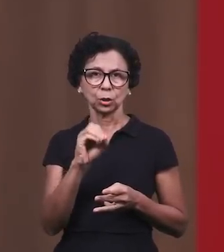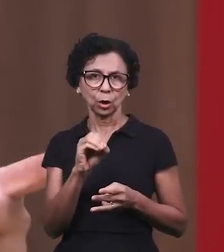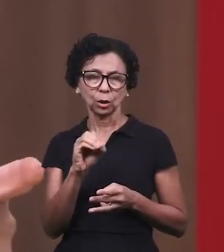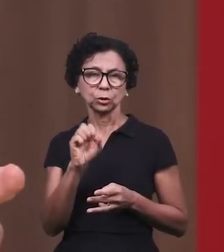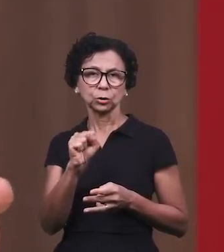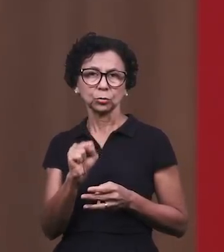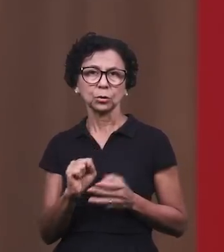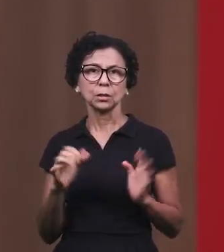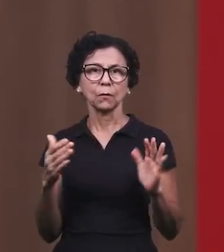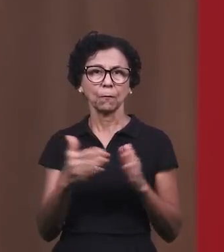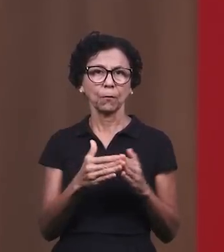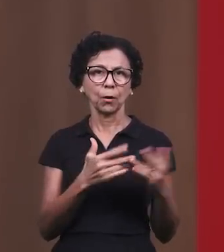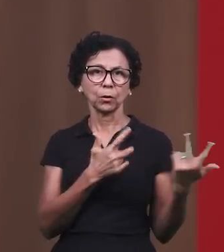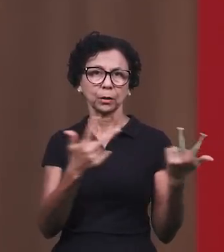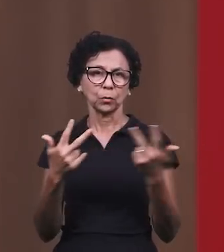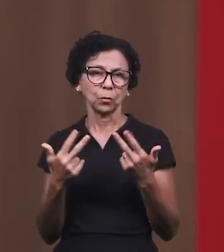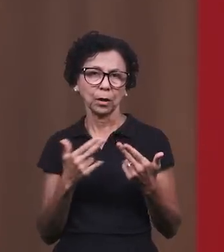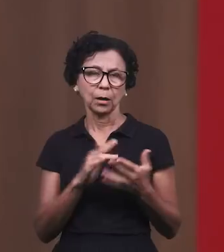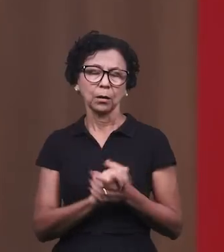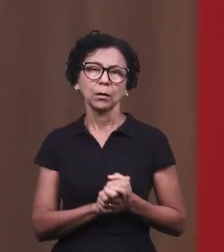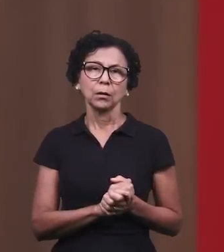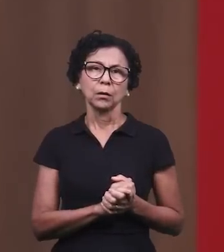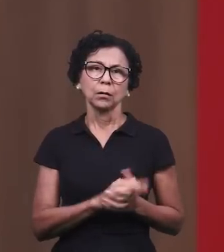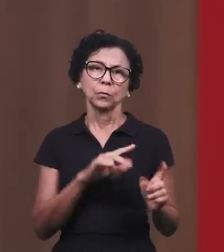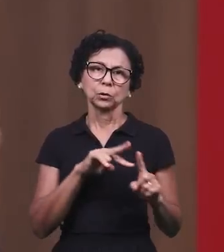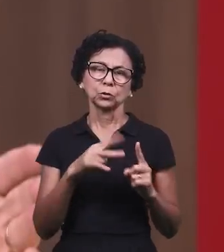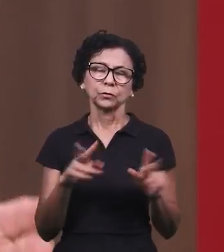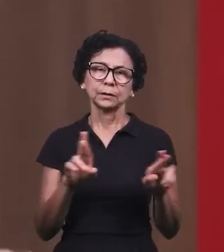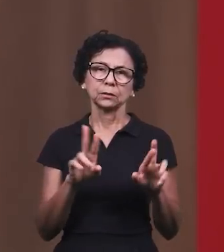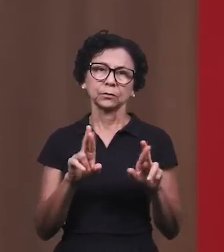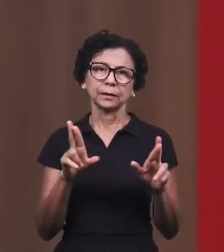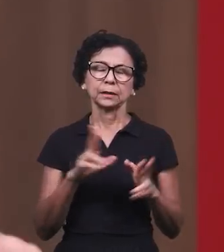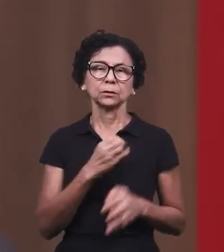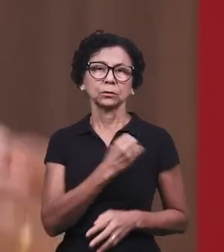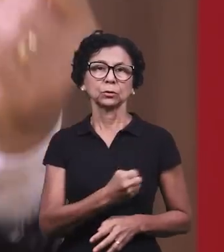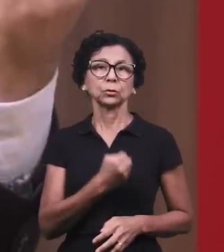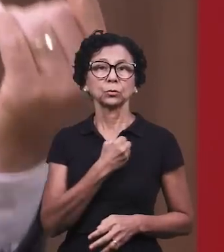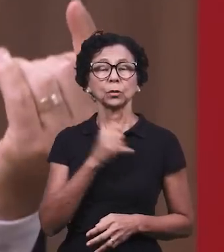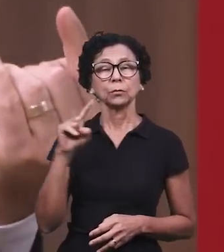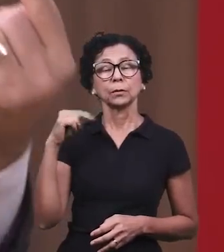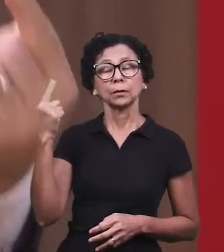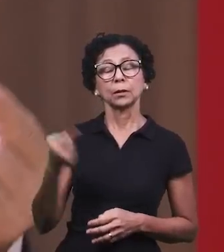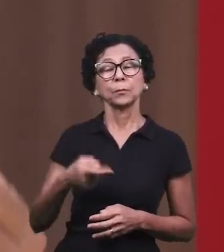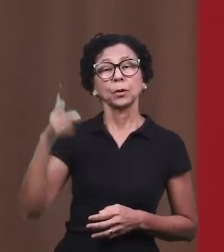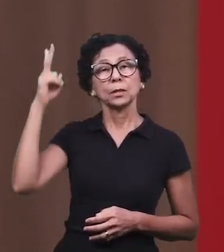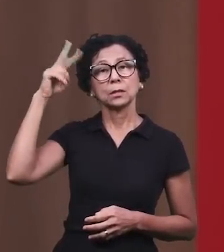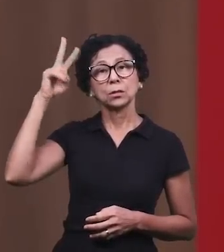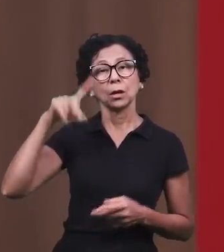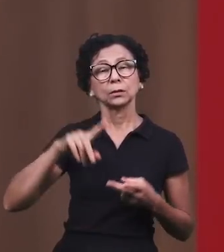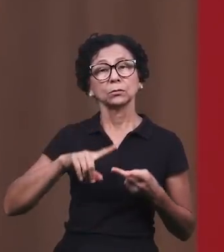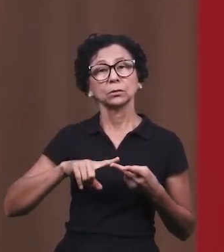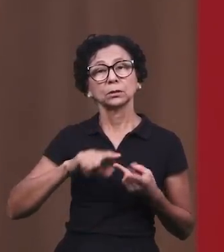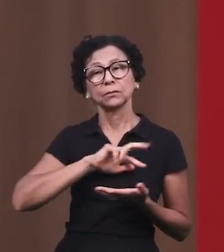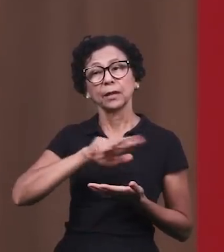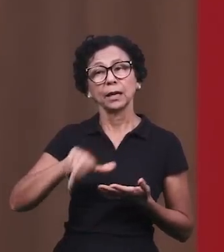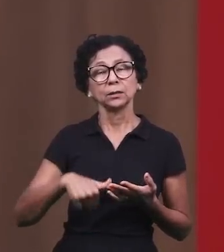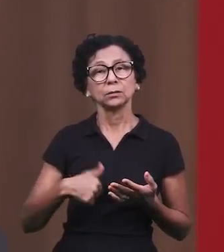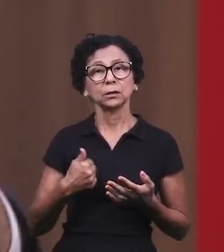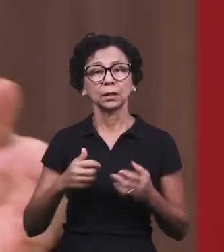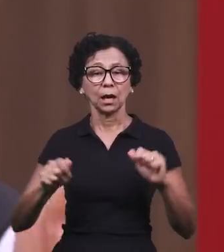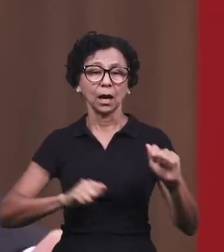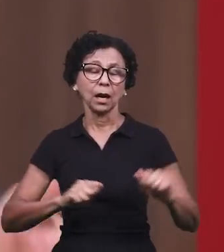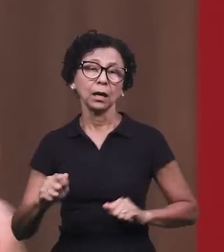mesma ótica, e João já faz uma ótica diferente, então são os 4 evangelhos. Depois você tem um livro histórico, que é o livro de Atos, depois você entra nas